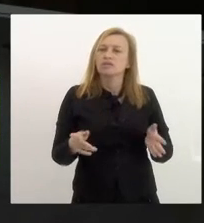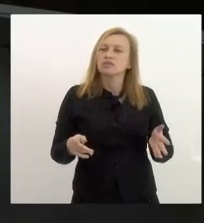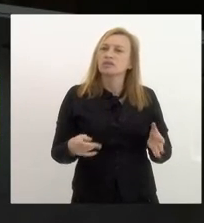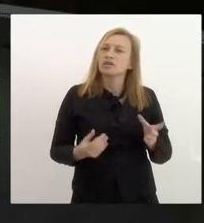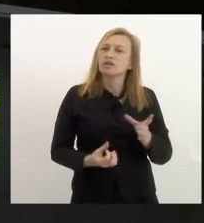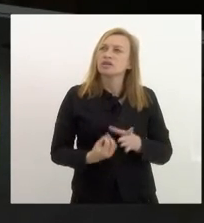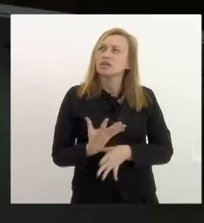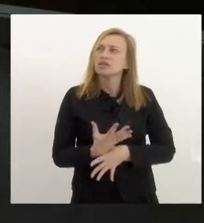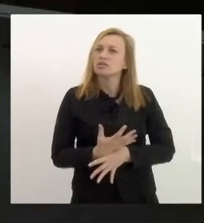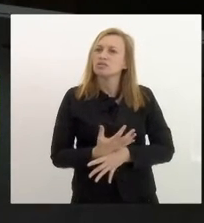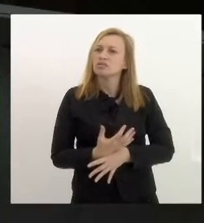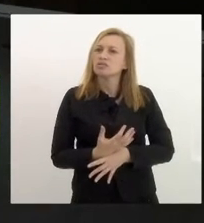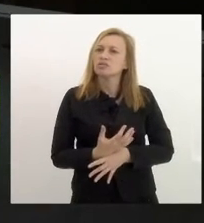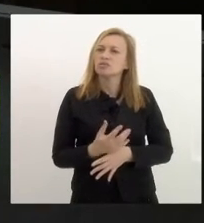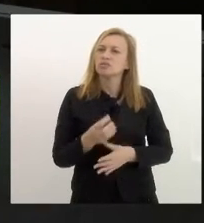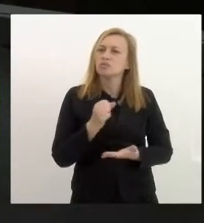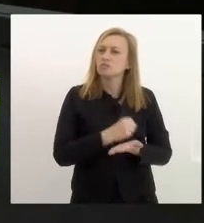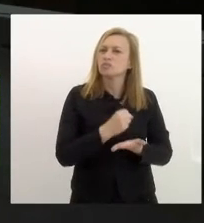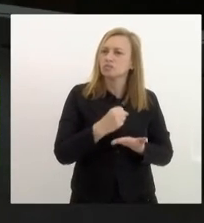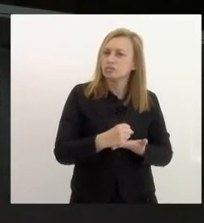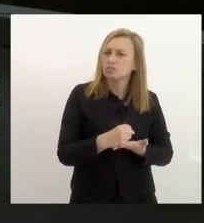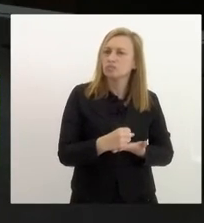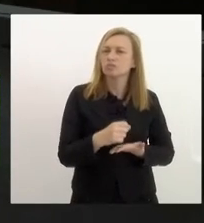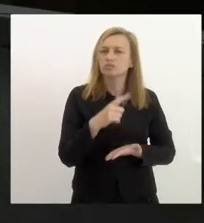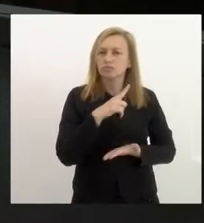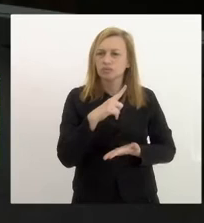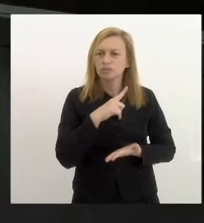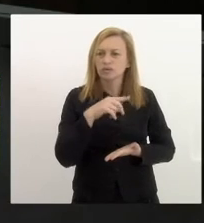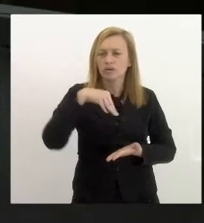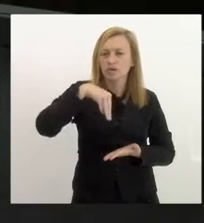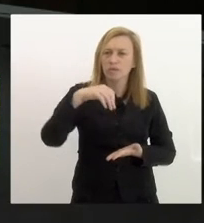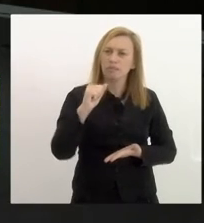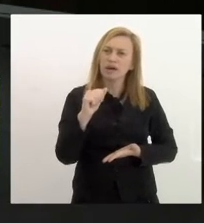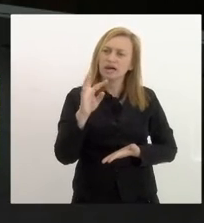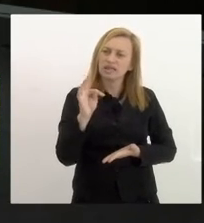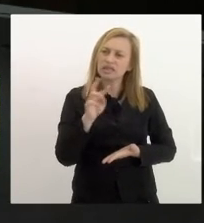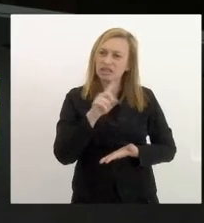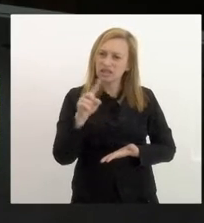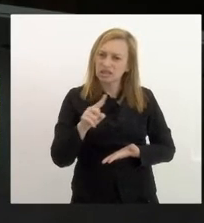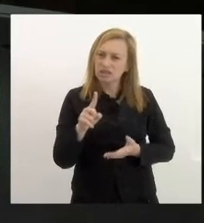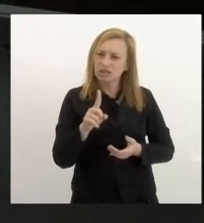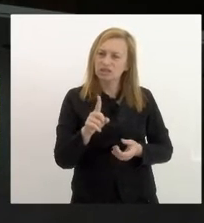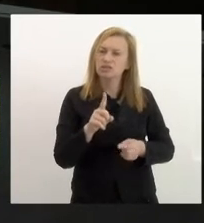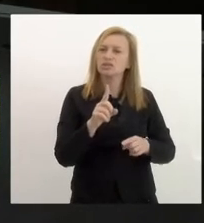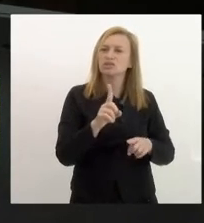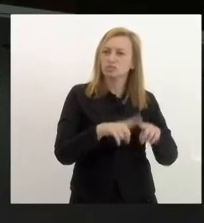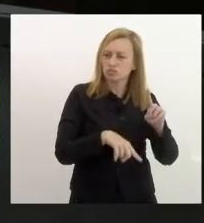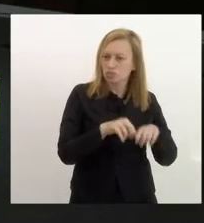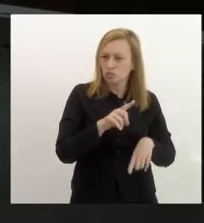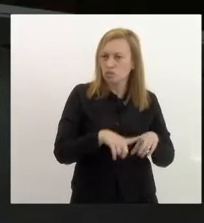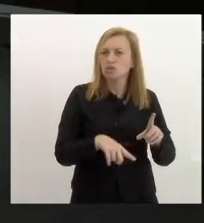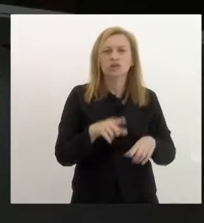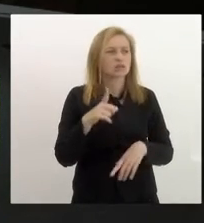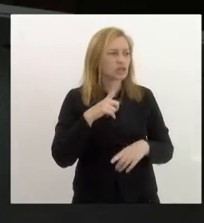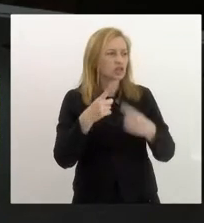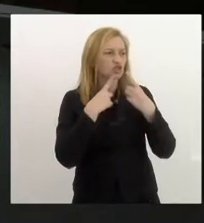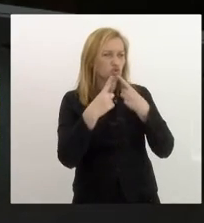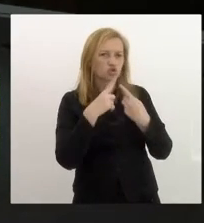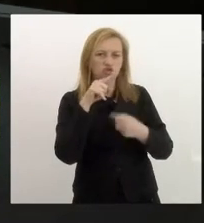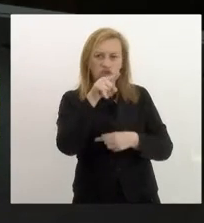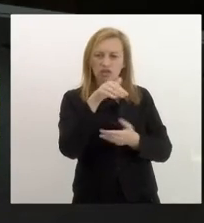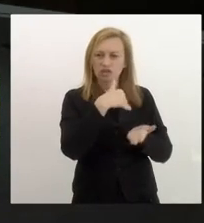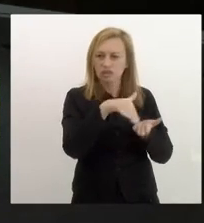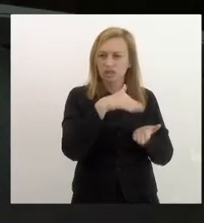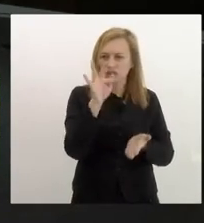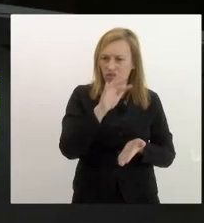promovendo a contratação para que se faça uma três em sumir insumo-produto a gente tem discutido lá no âmbito